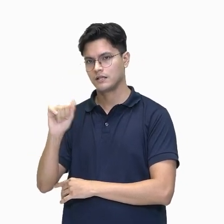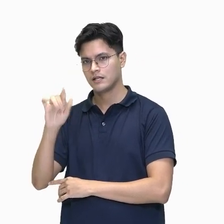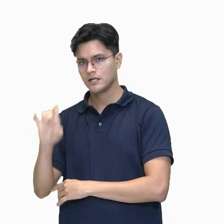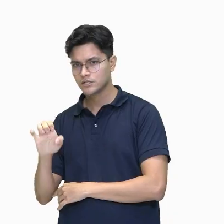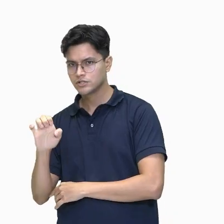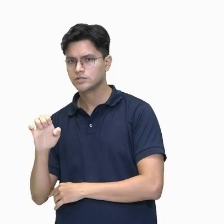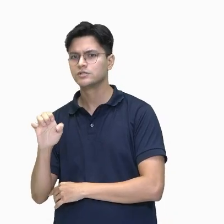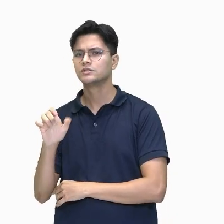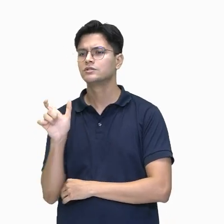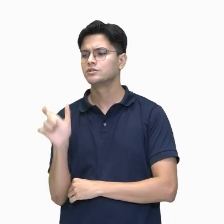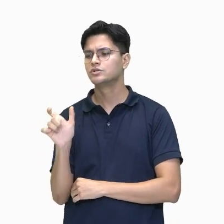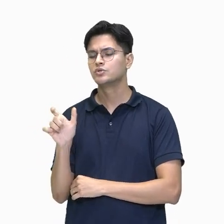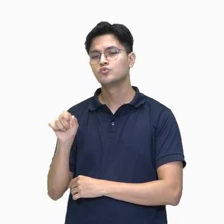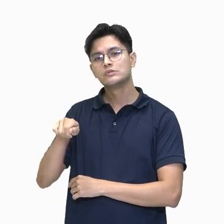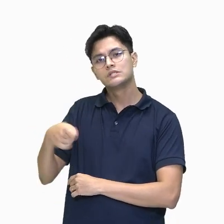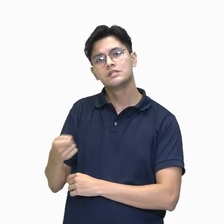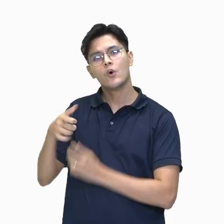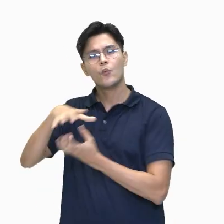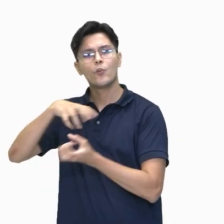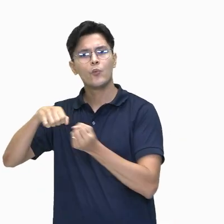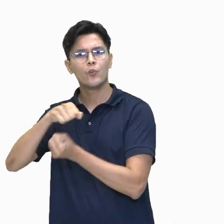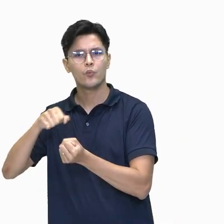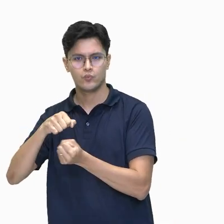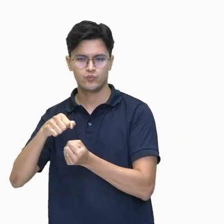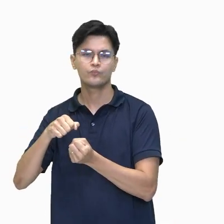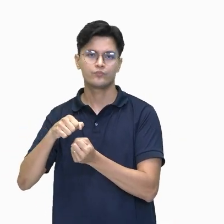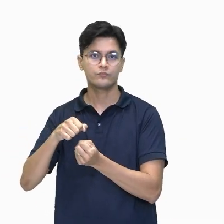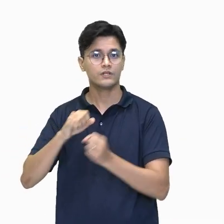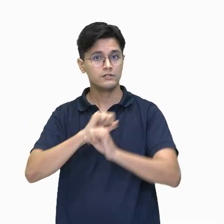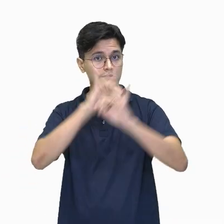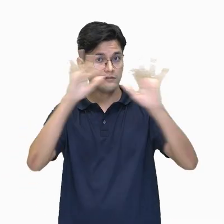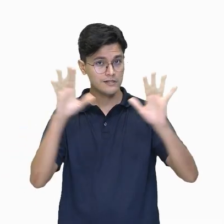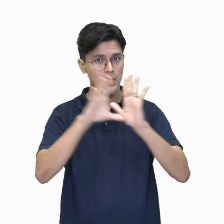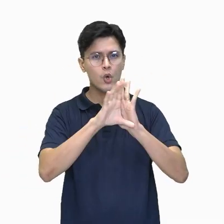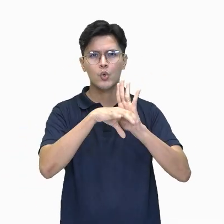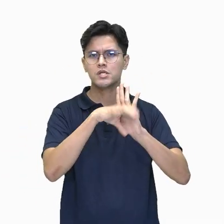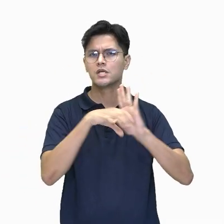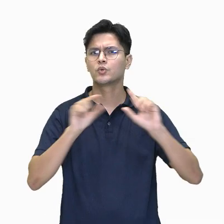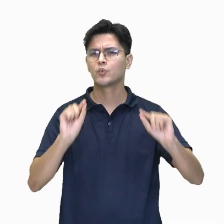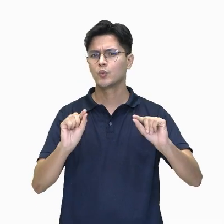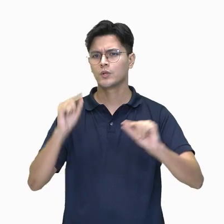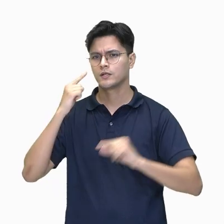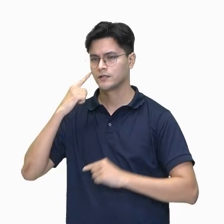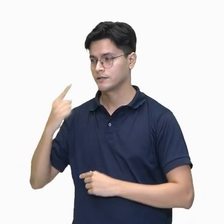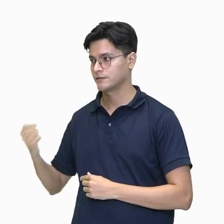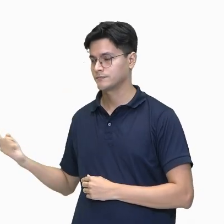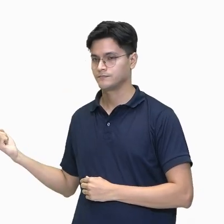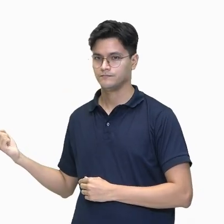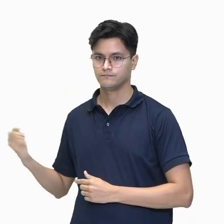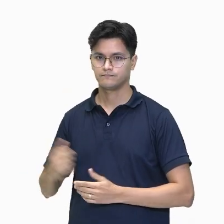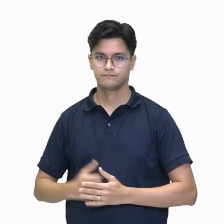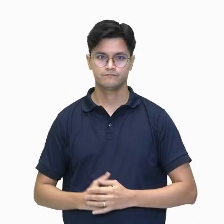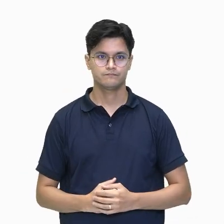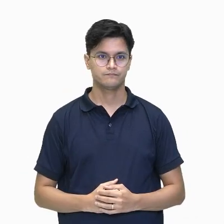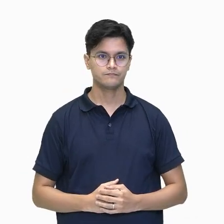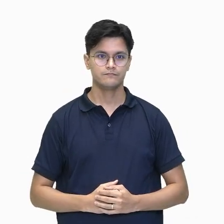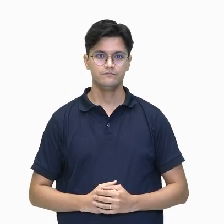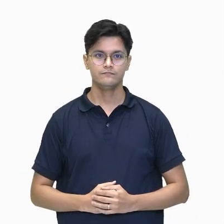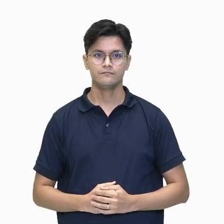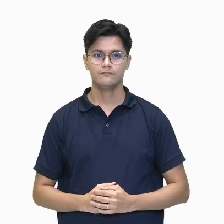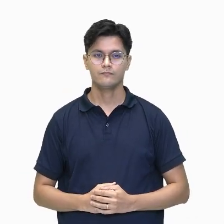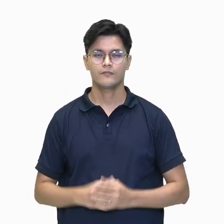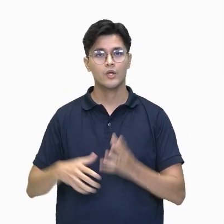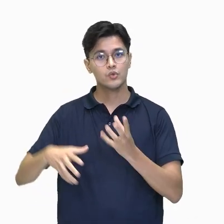para vocês, então, aí, essa definição, tá? Então, o desenvolvimento que